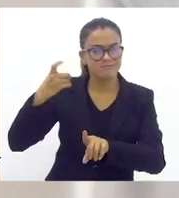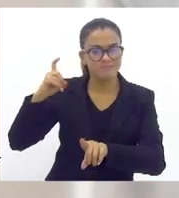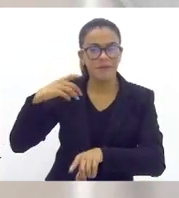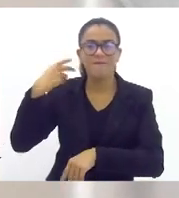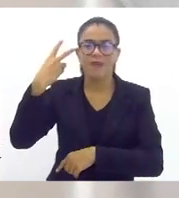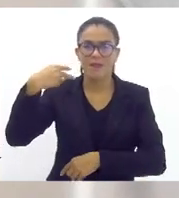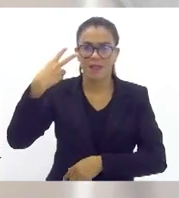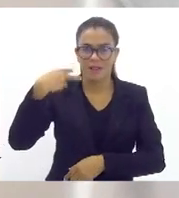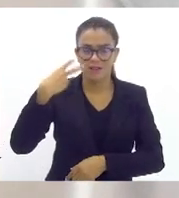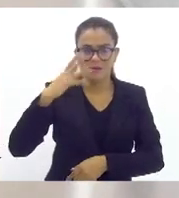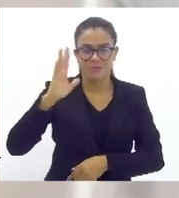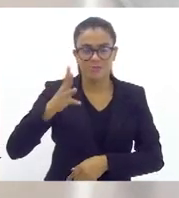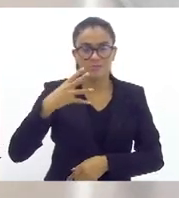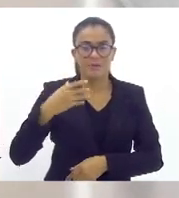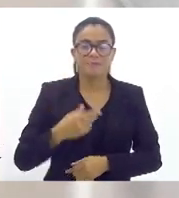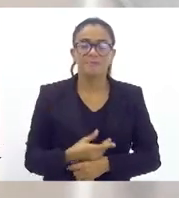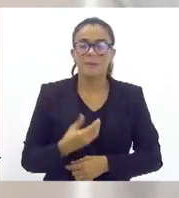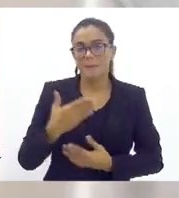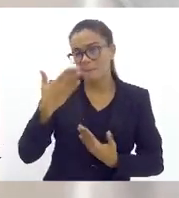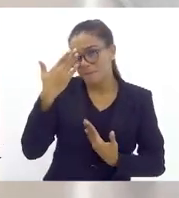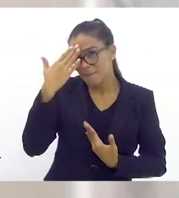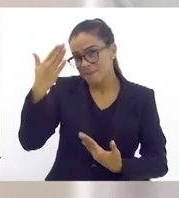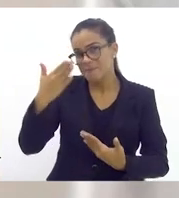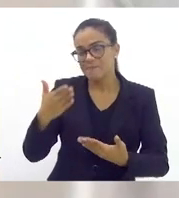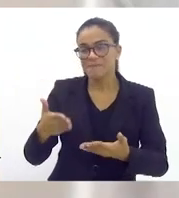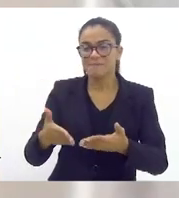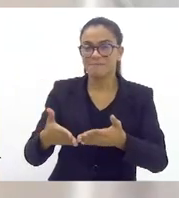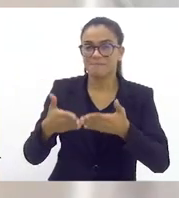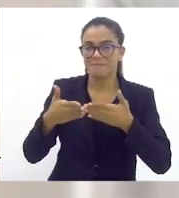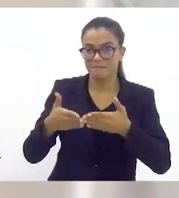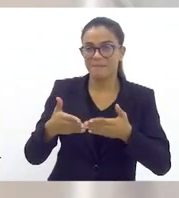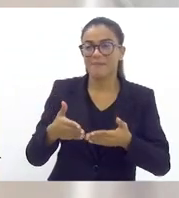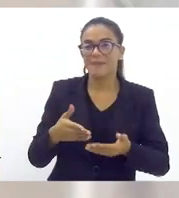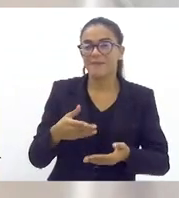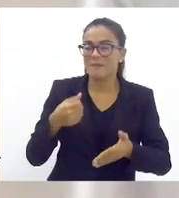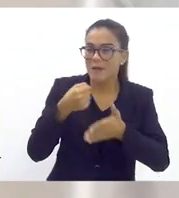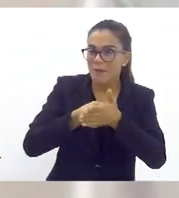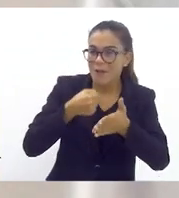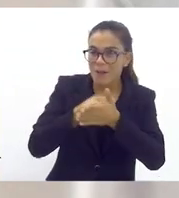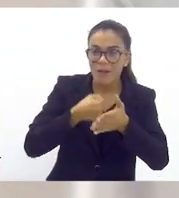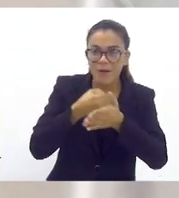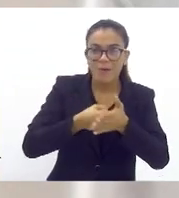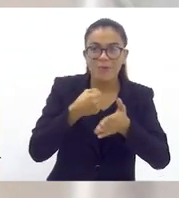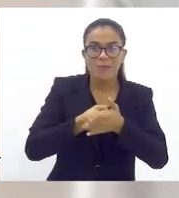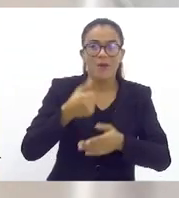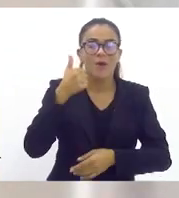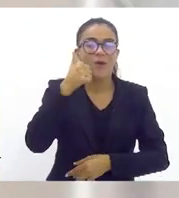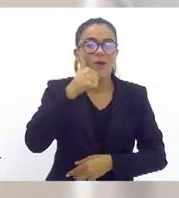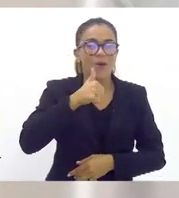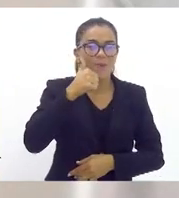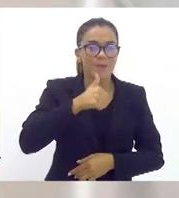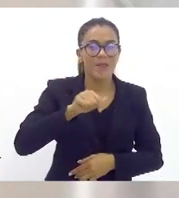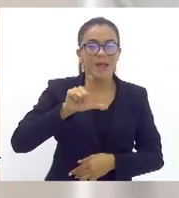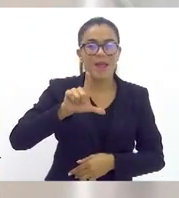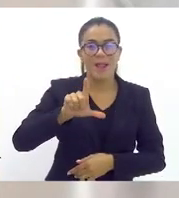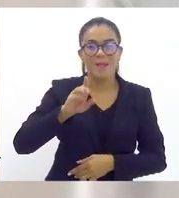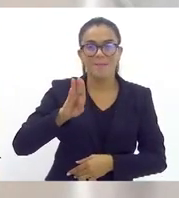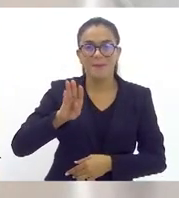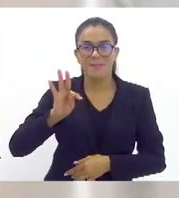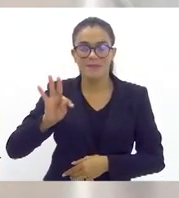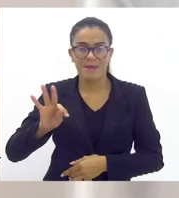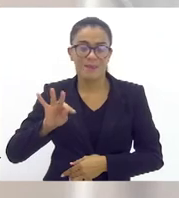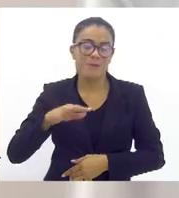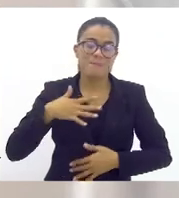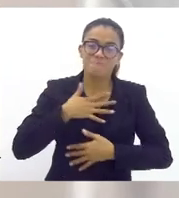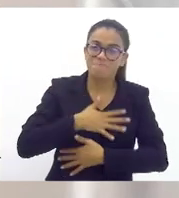vereadora. Por favor, Valquíria, muitíssimo obrigada pela sua luta, uma mulher LGBT, negra, que muito nos